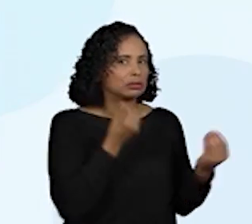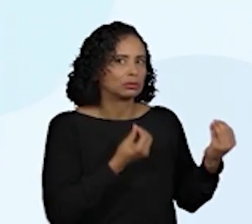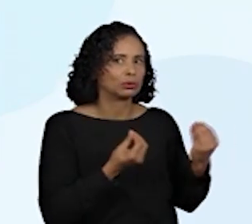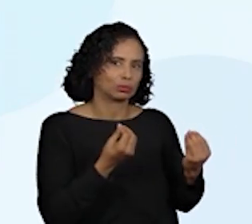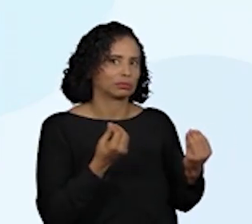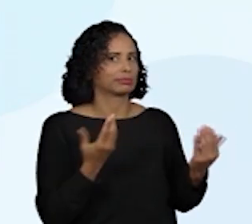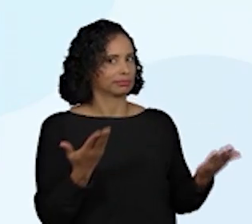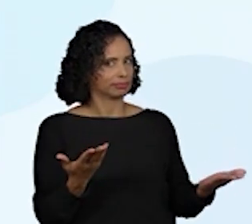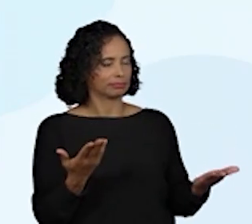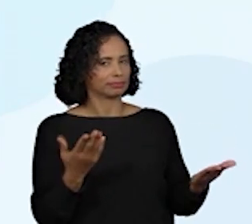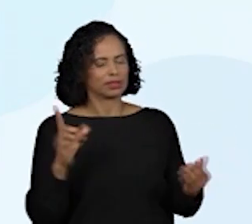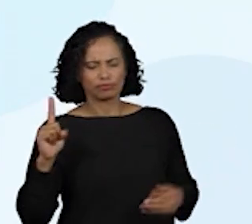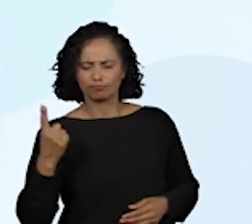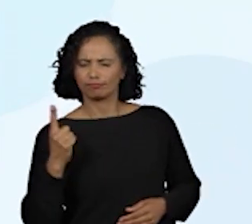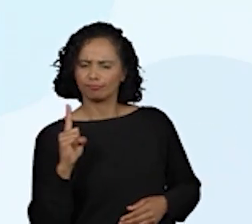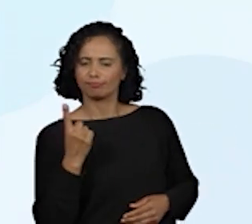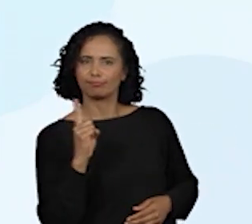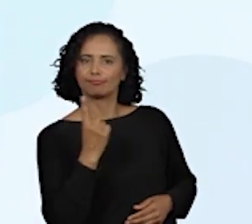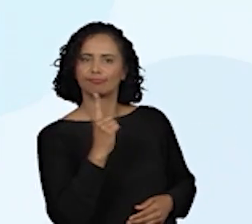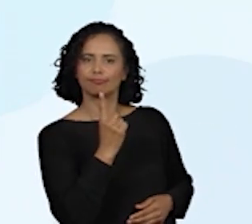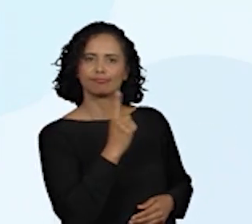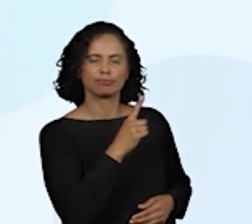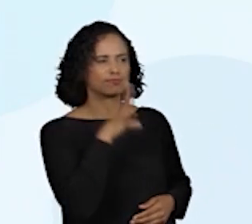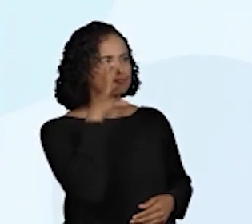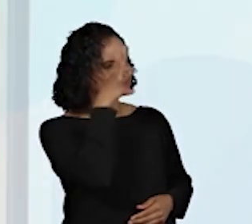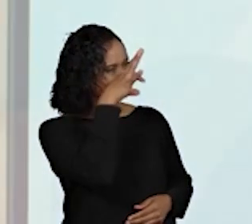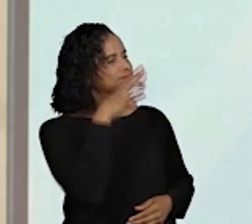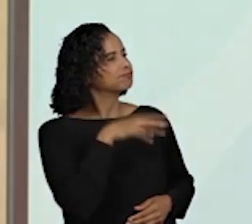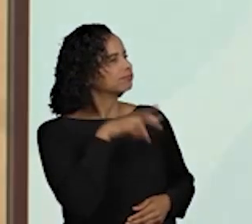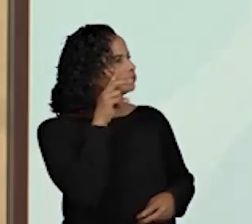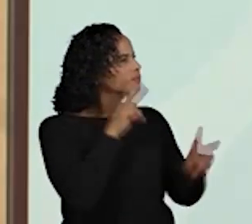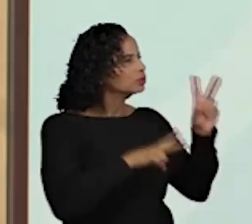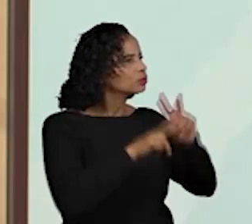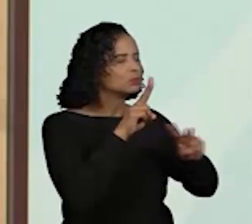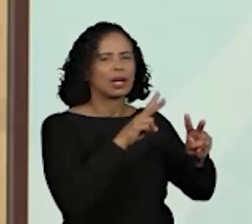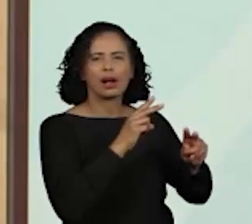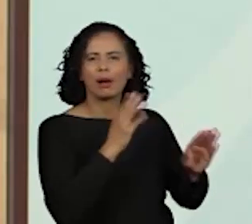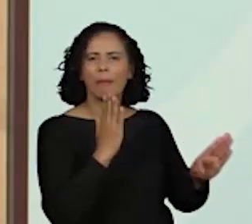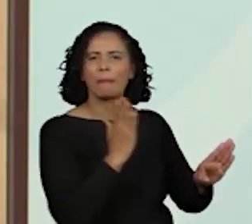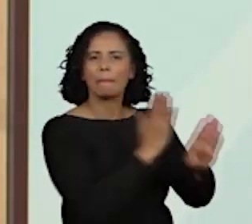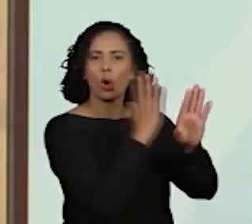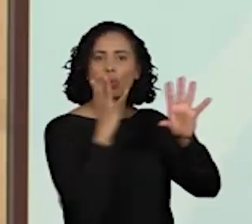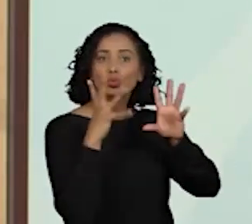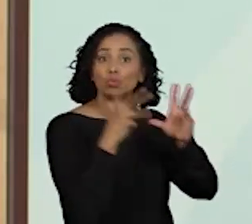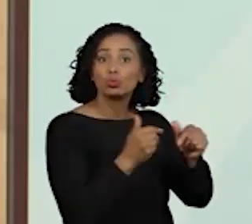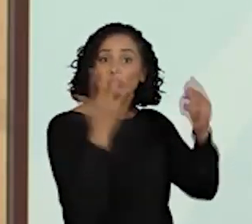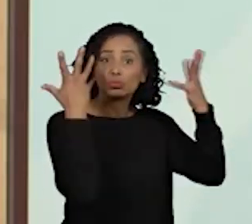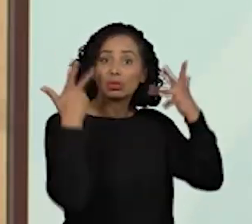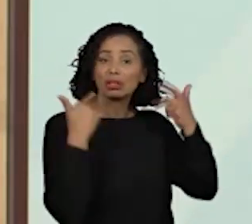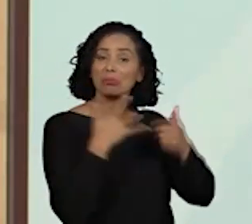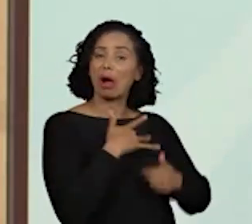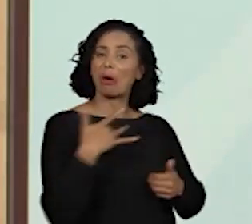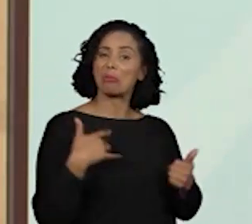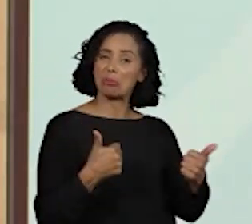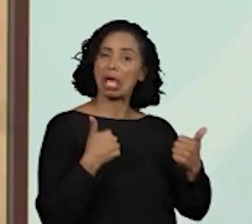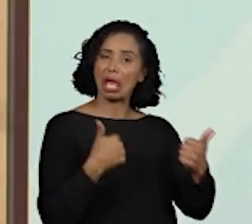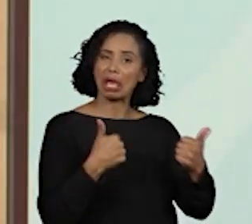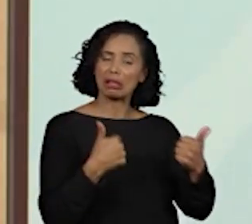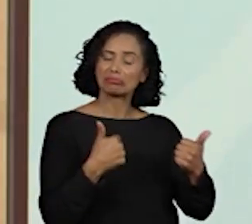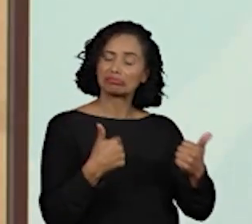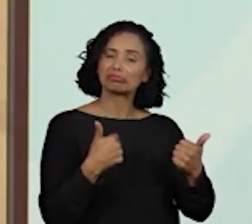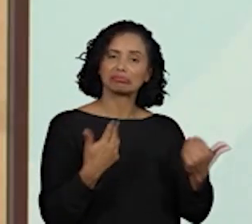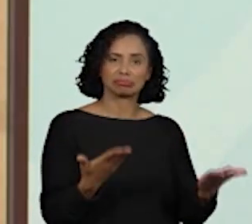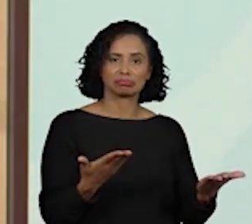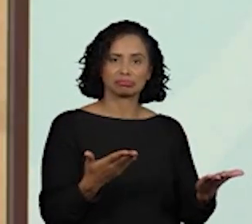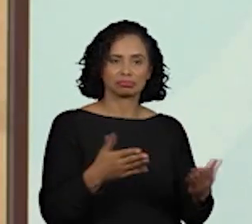ao zoológico. Ele viu todo mundo bem lá. Todos os animais bem lá. E a